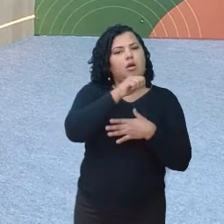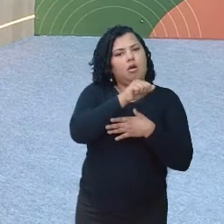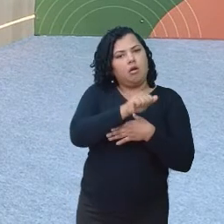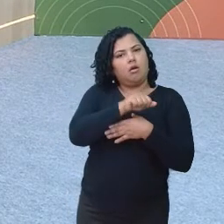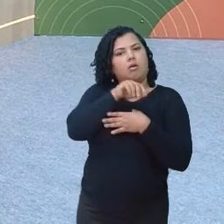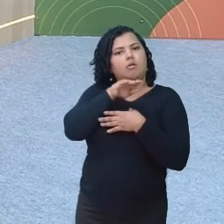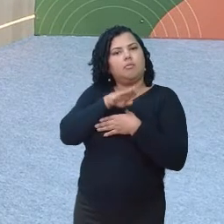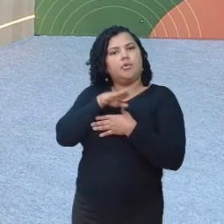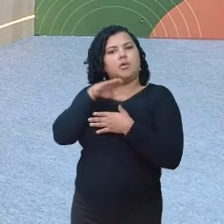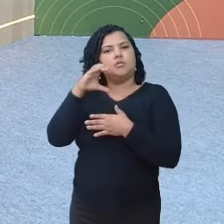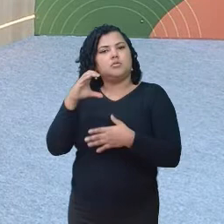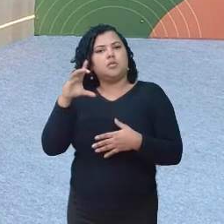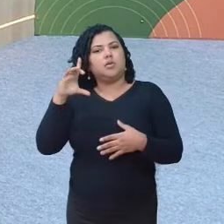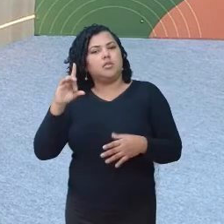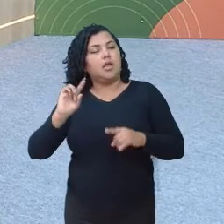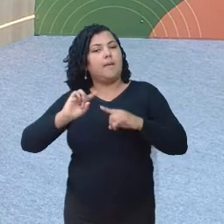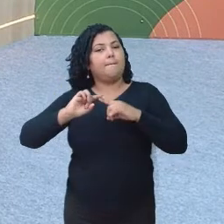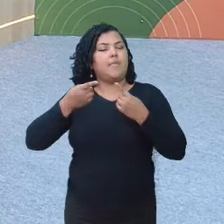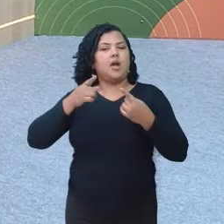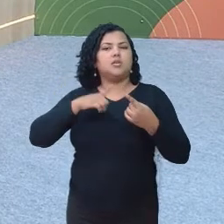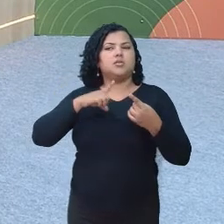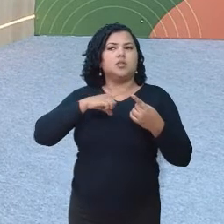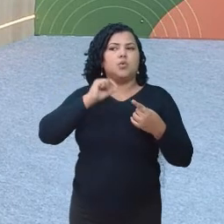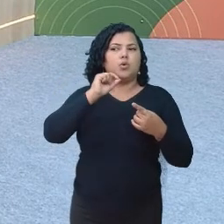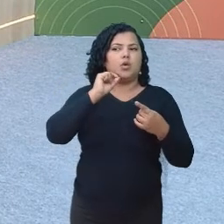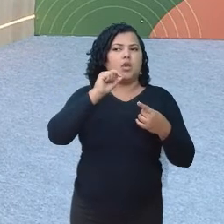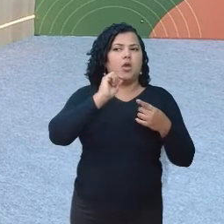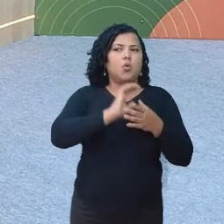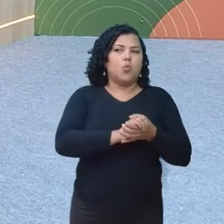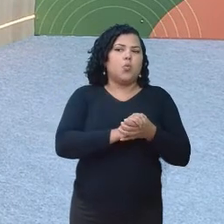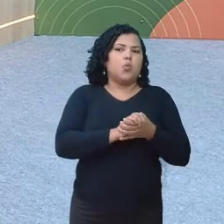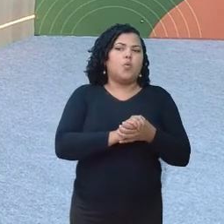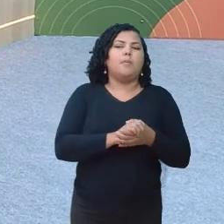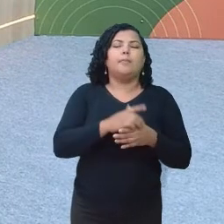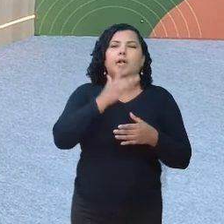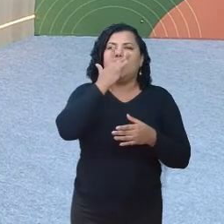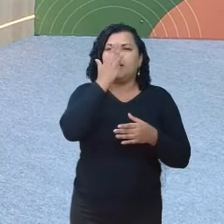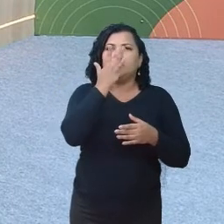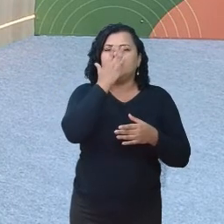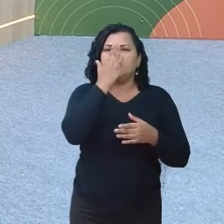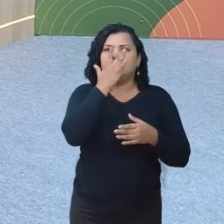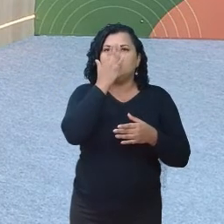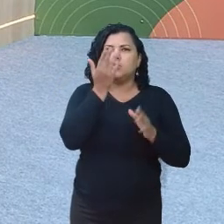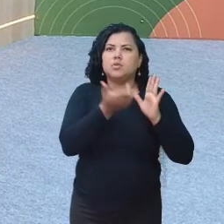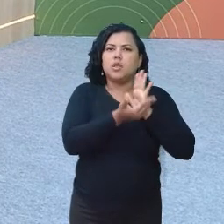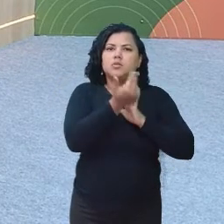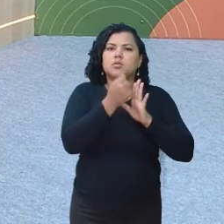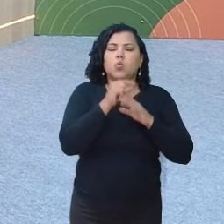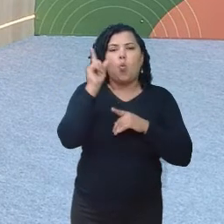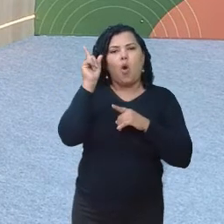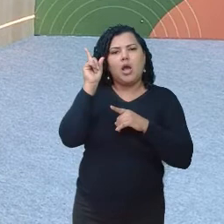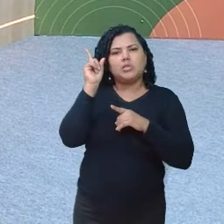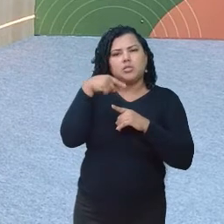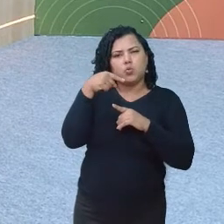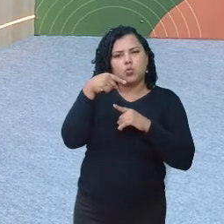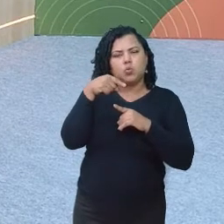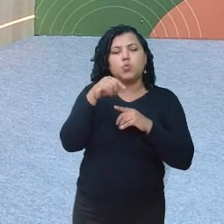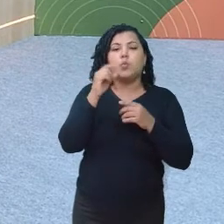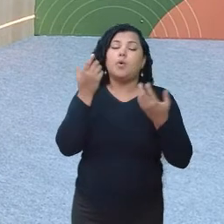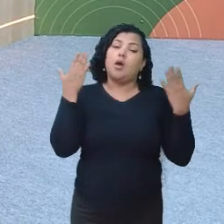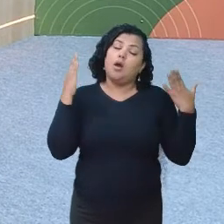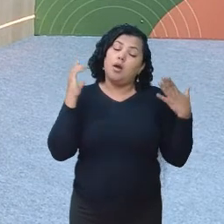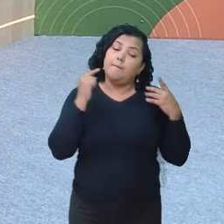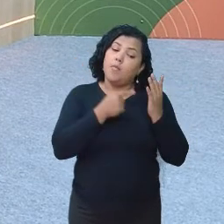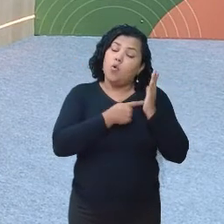aí, mas geralmente ele coloca um símbolo acima, parecido com um acento circunflexo, para indicar que